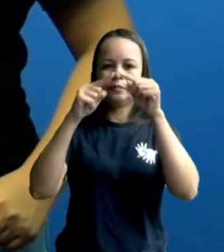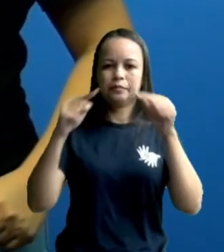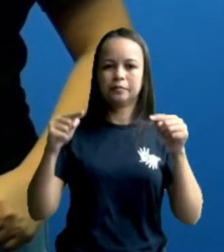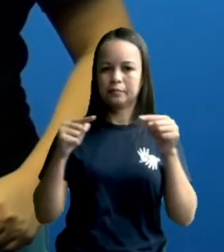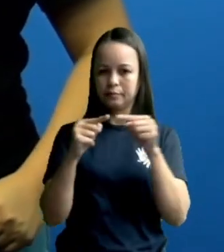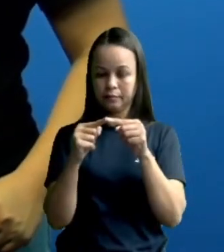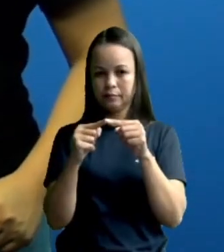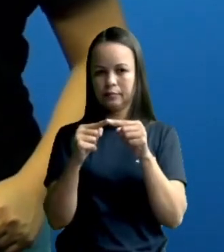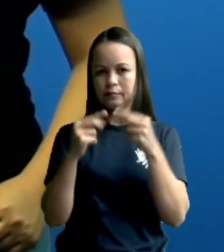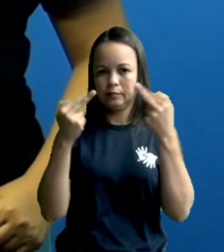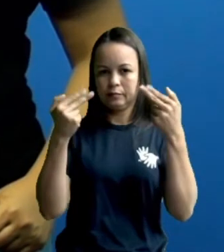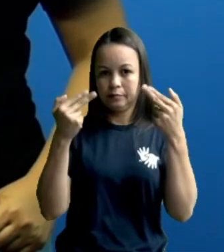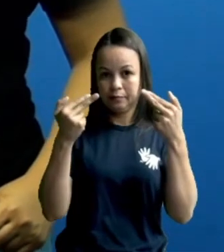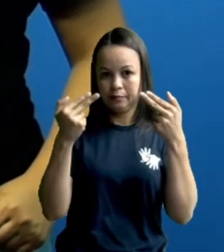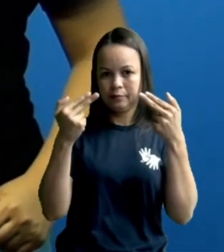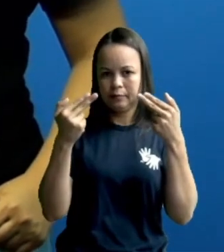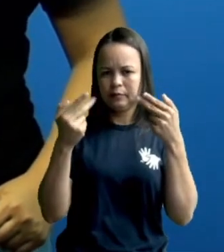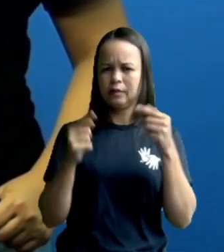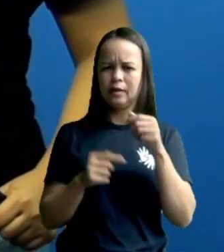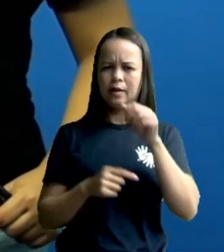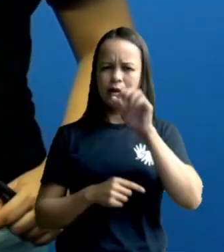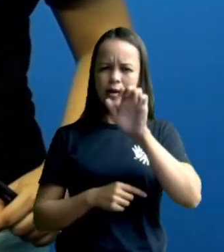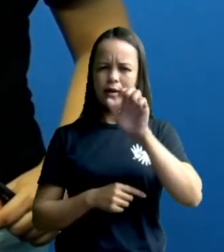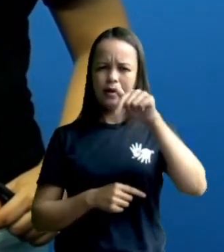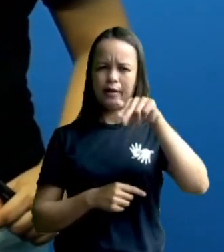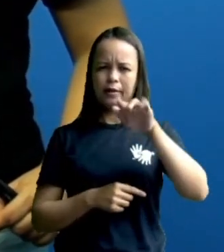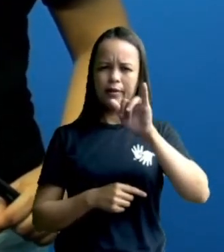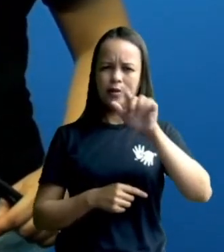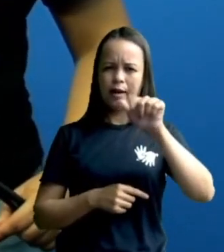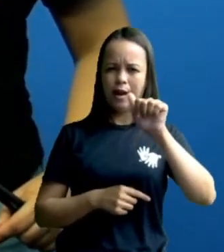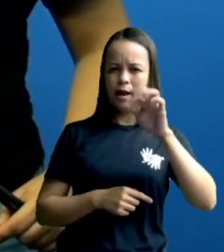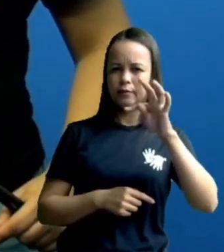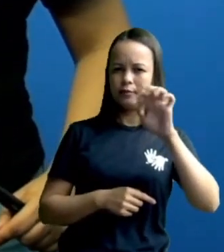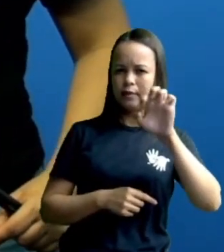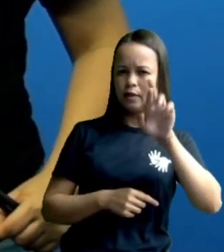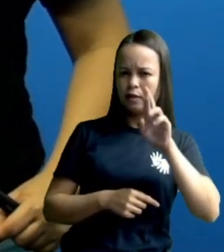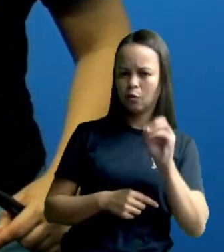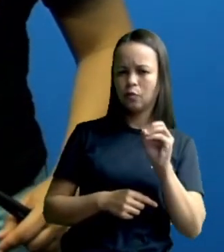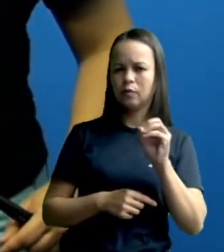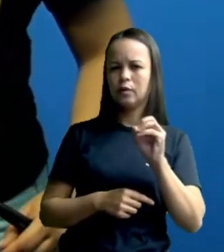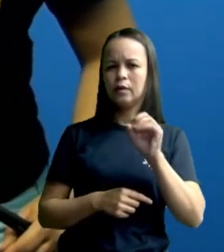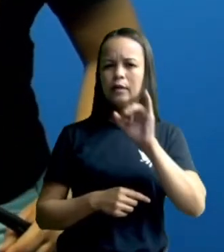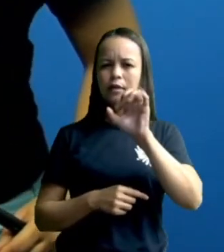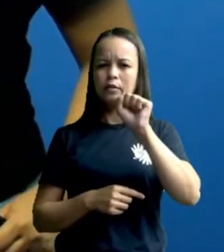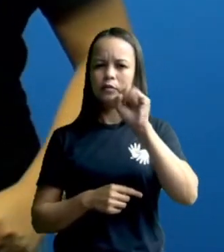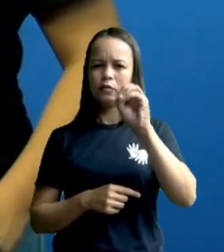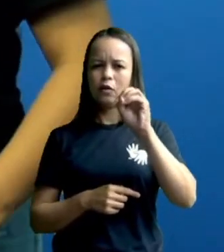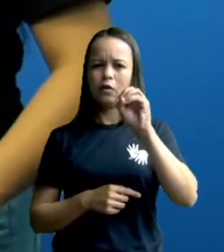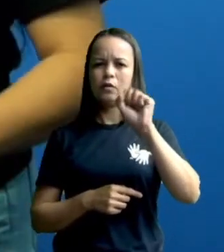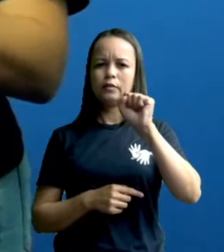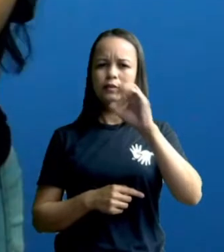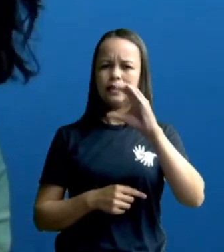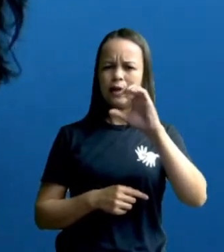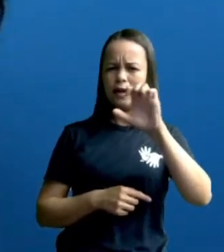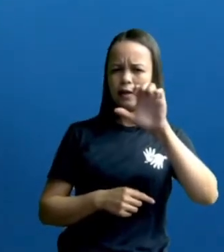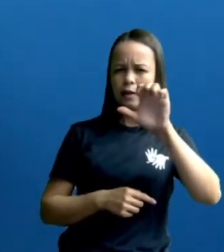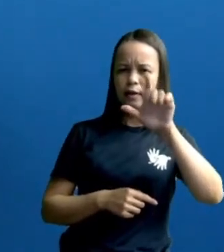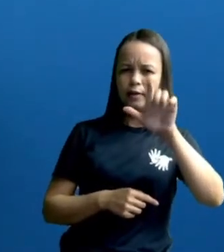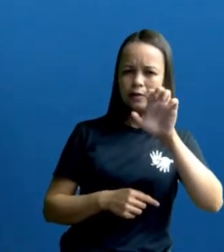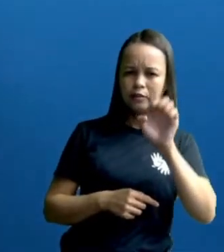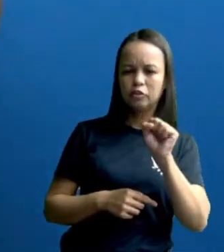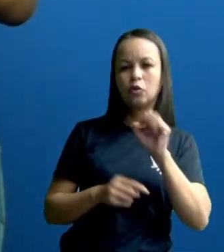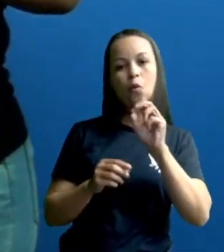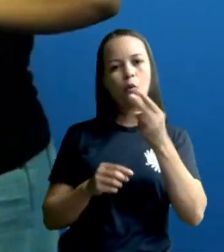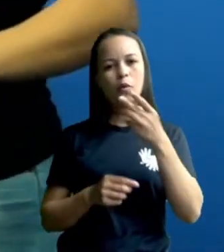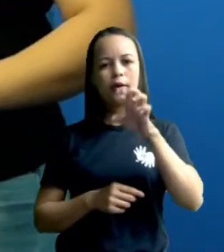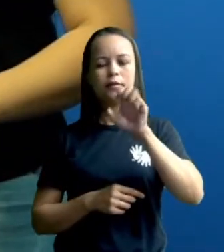dois lados iguais? Equilátero? Isósceles ou escaleno? Pensa aí, tá? Pensa aí. Depois aqui,